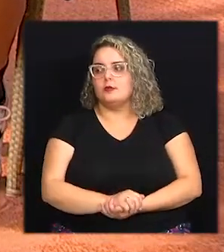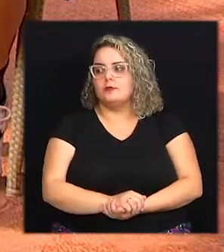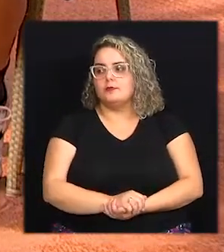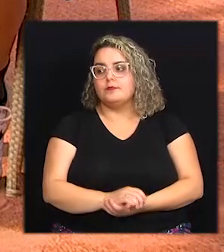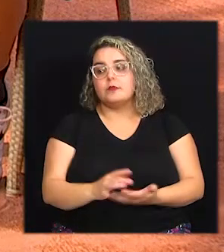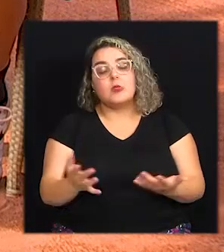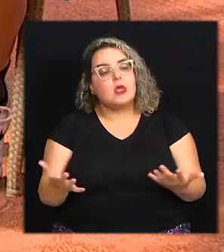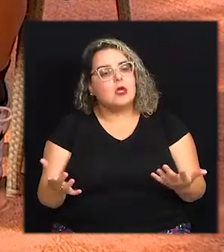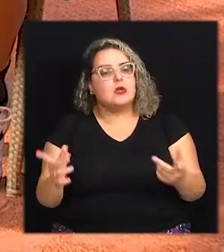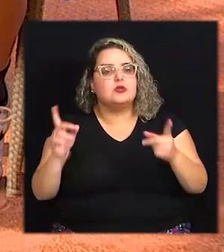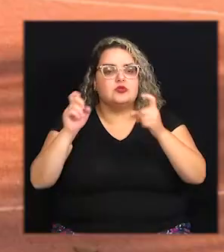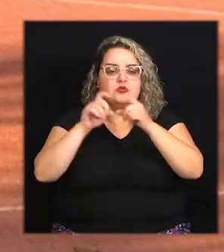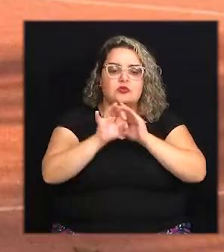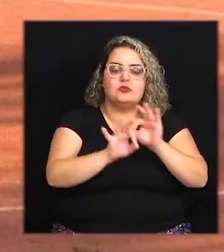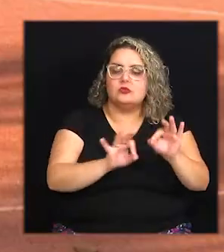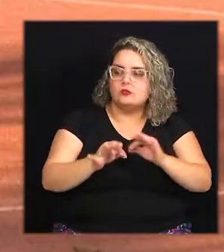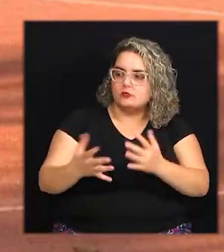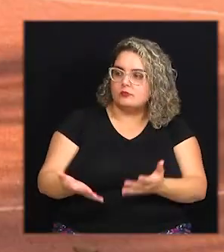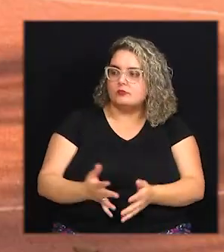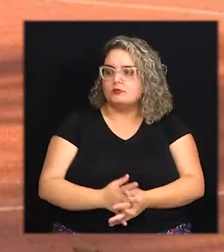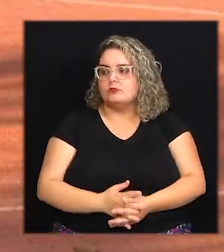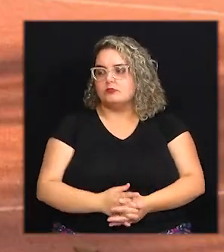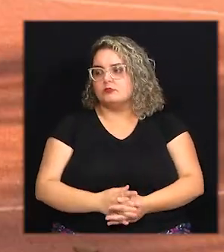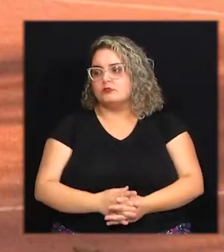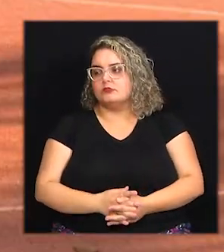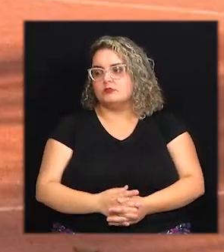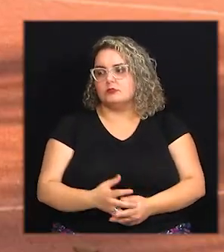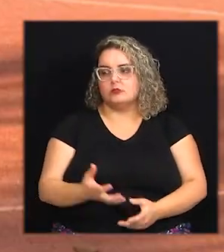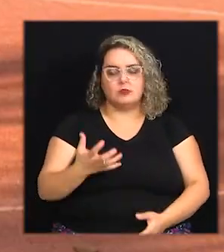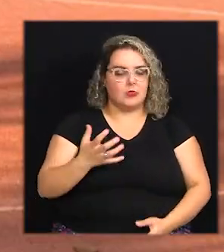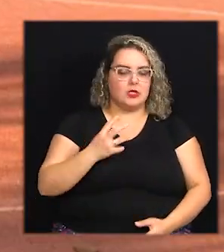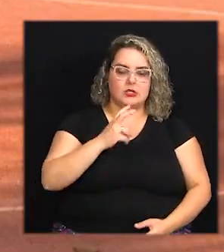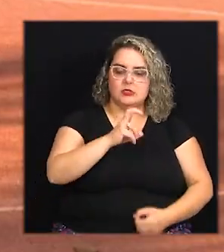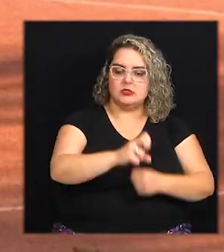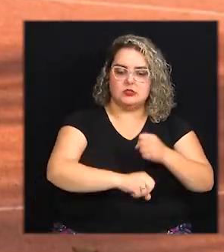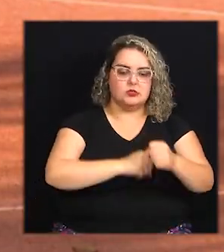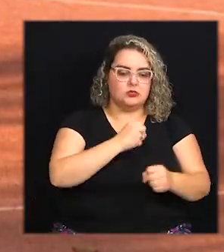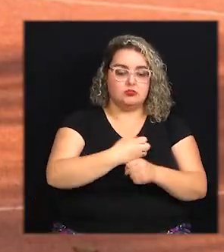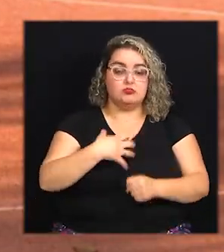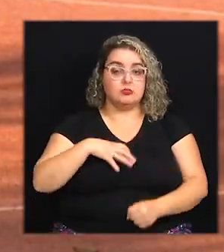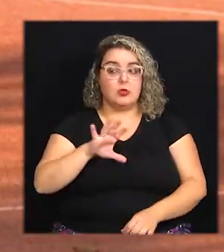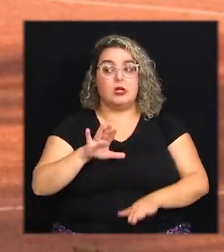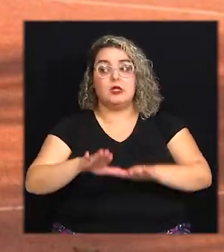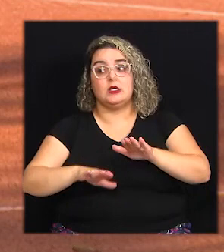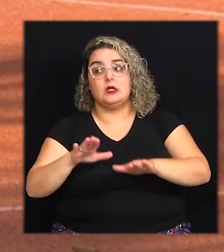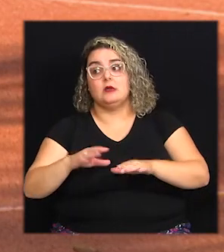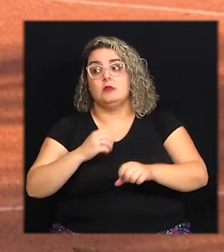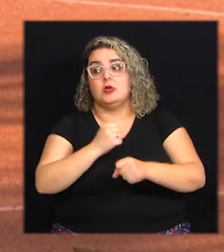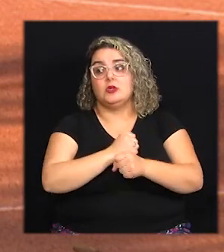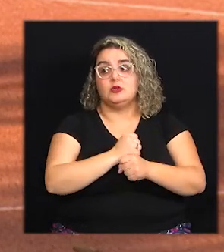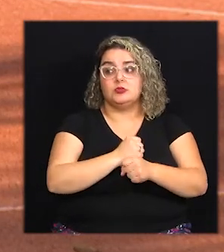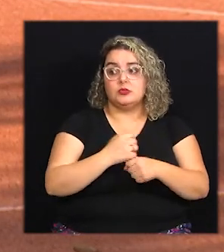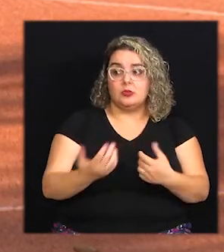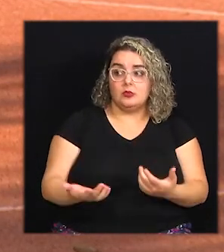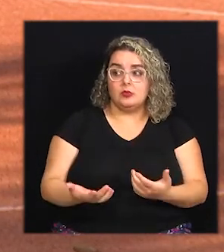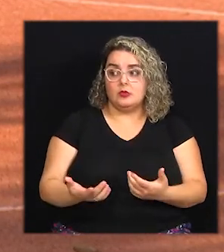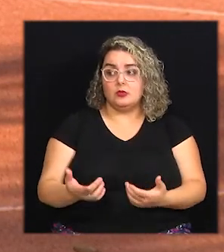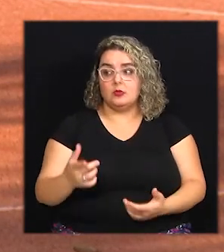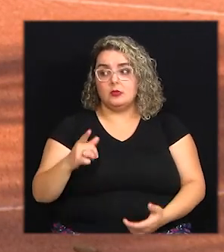não? Cara, é muito difícil fazer um planejamento, tipo, eu quero daqui 5 anos estar de um jeito, porque depende muito do